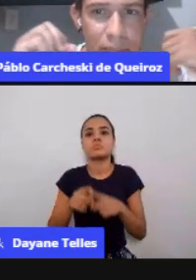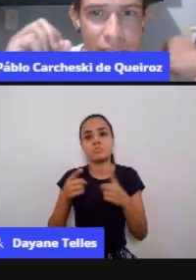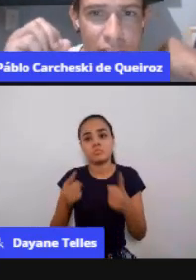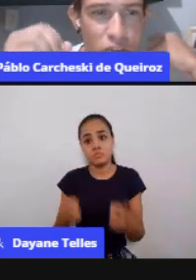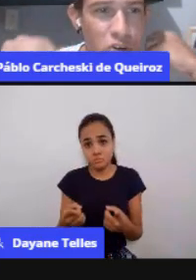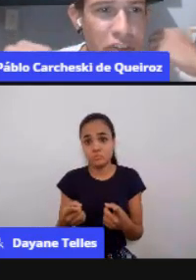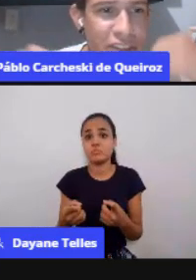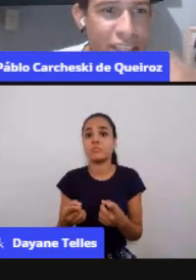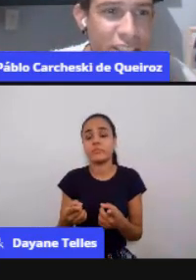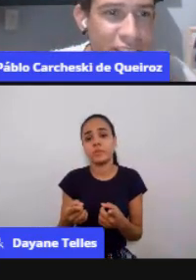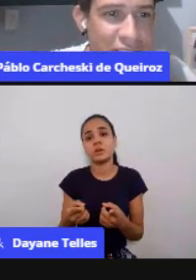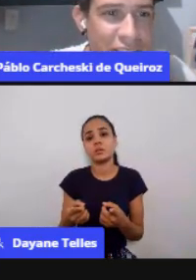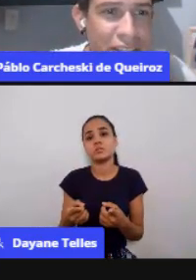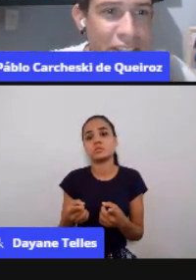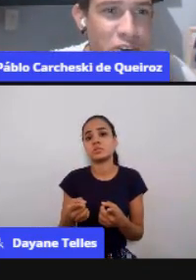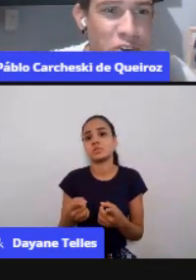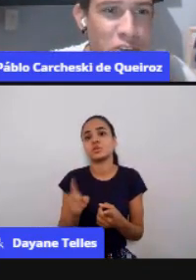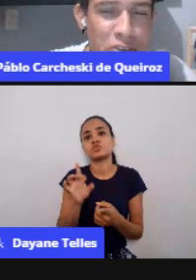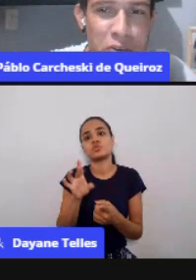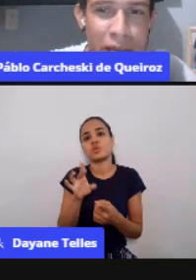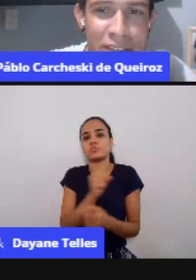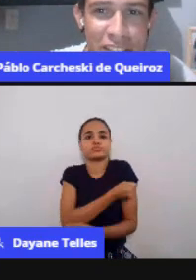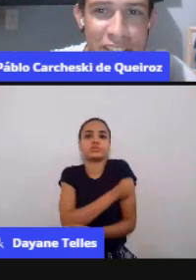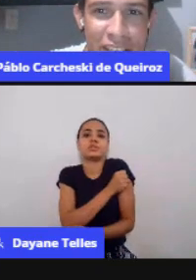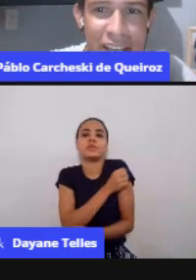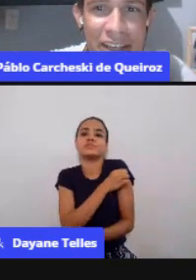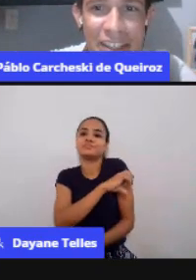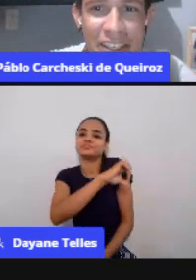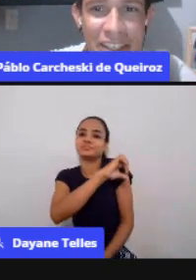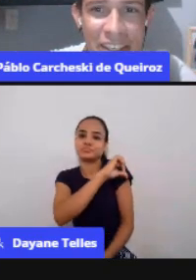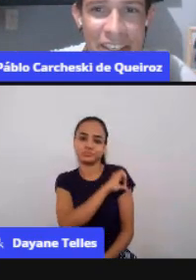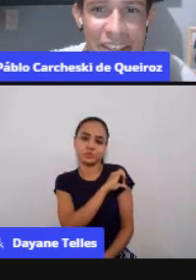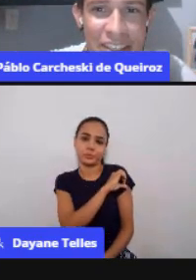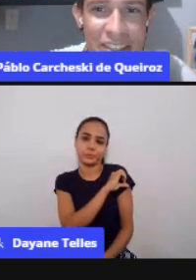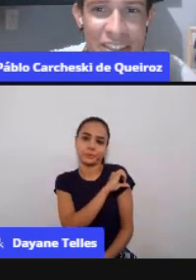estava nessa mesa, eu vou confessar que eu que fui mais que